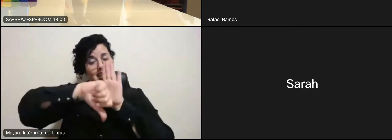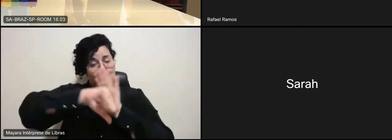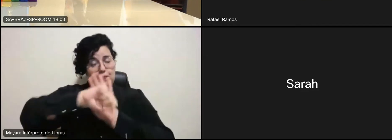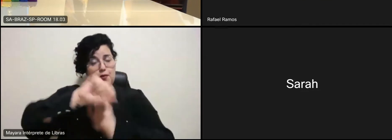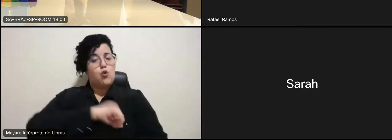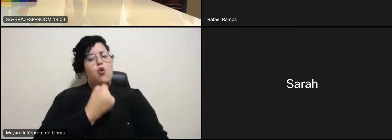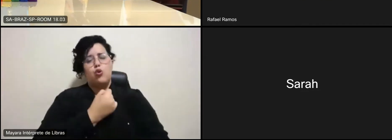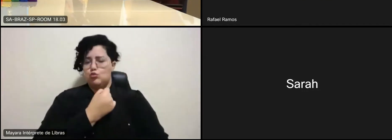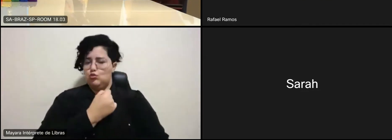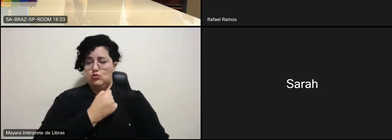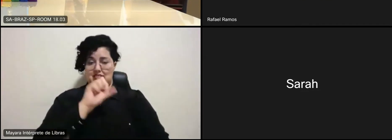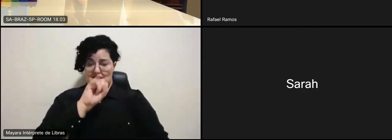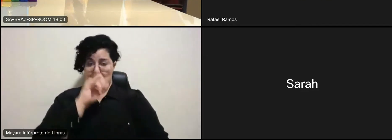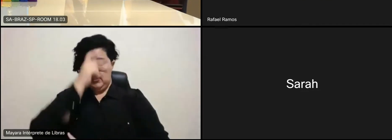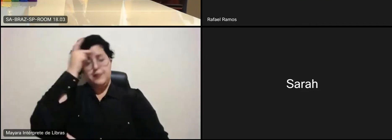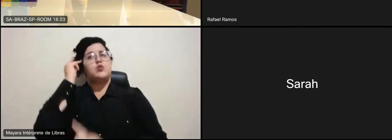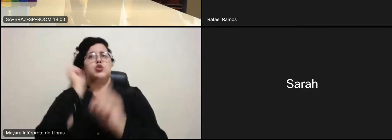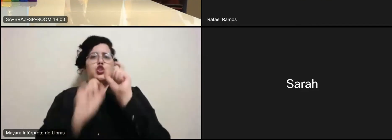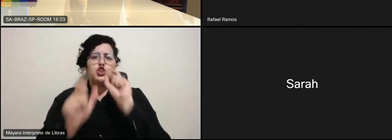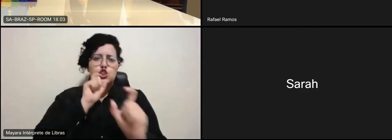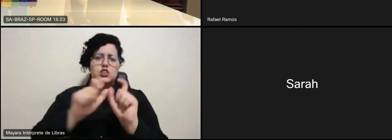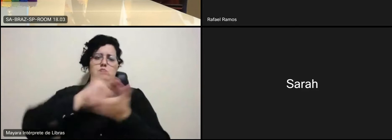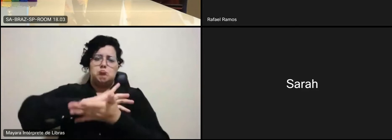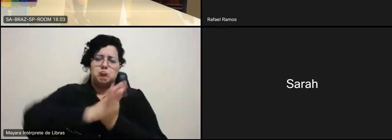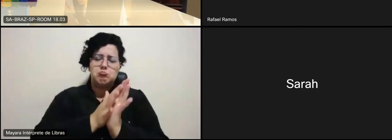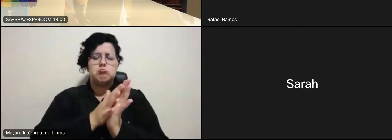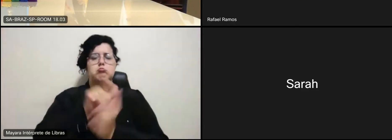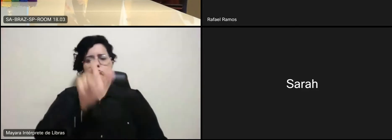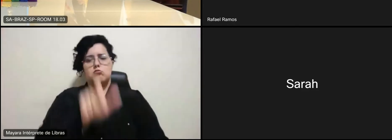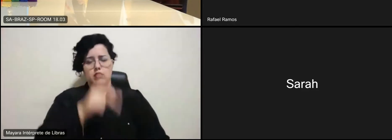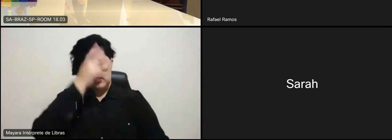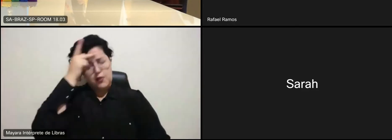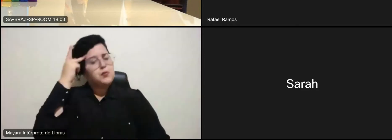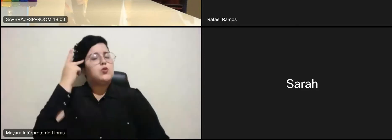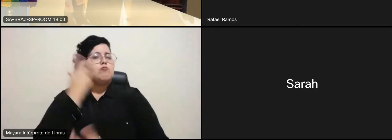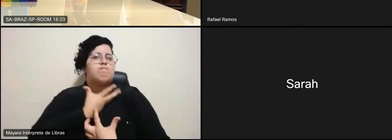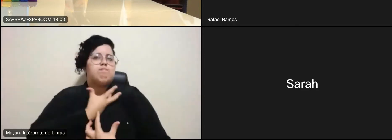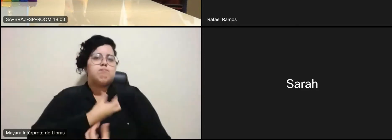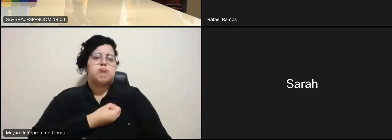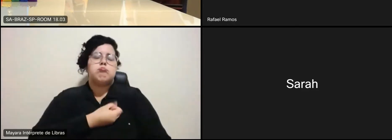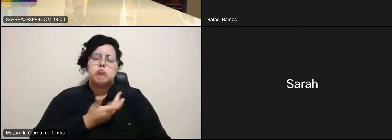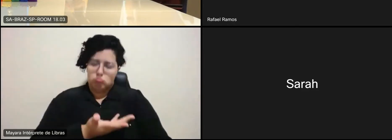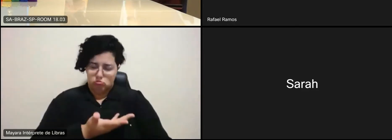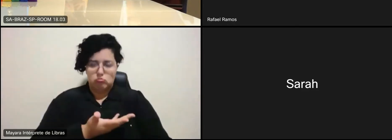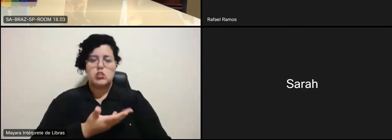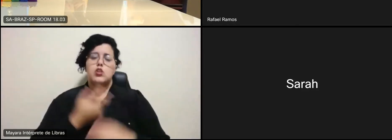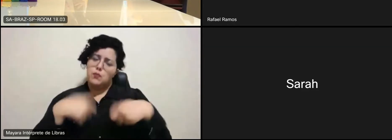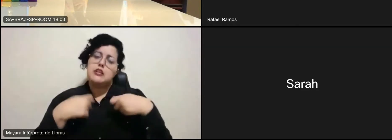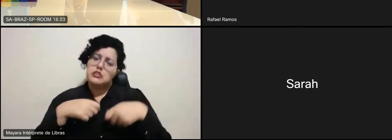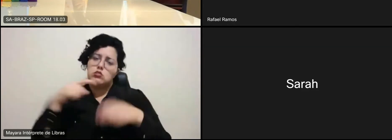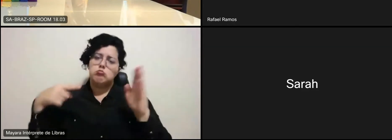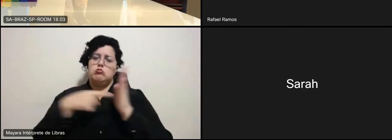Então, se ele te humilhou, se ele te ofendeu a sua honra ali, em algum lugar, acho que é válido e a gente